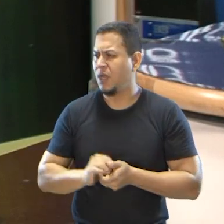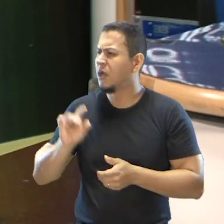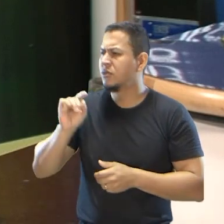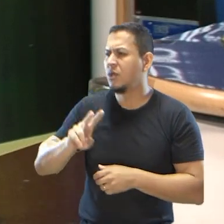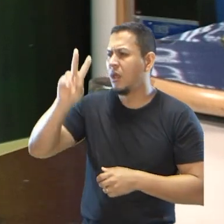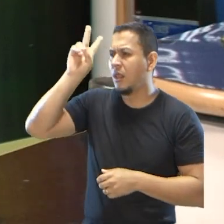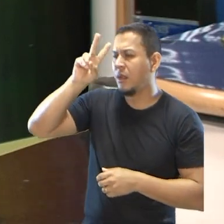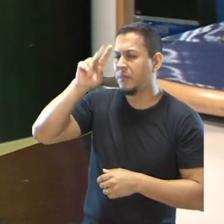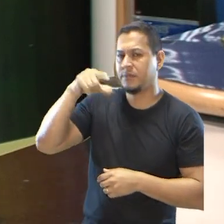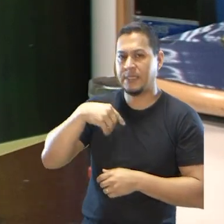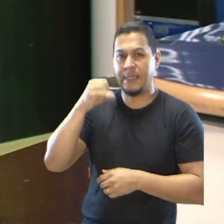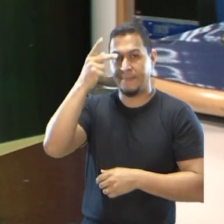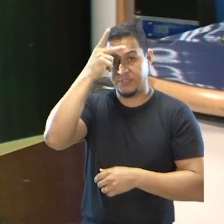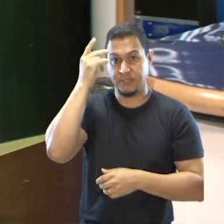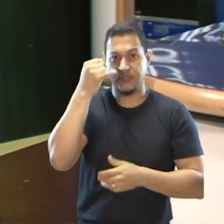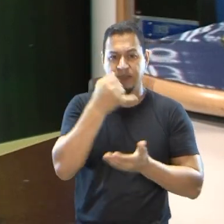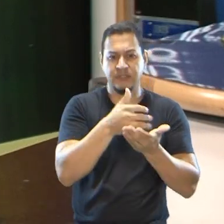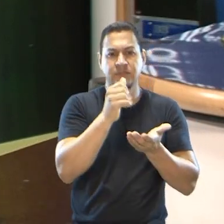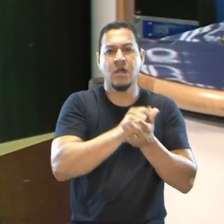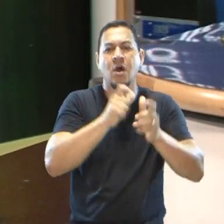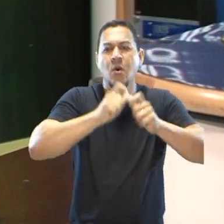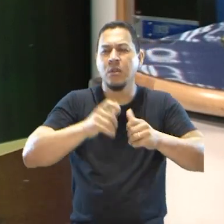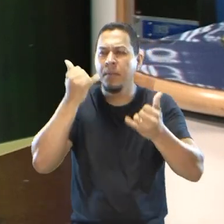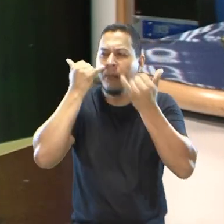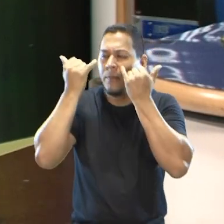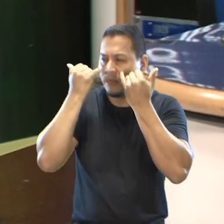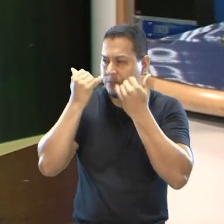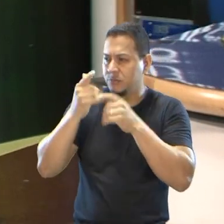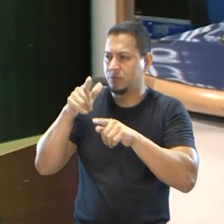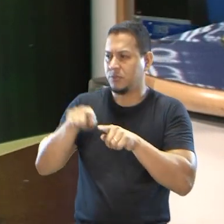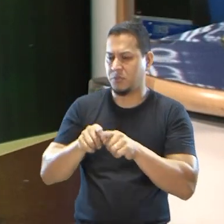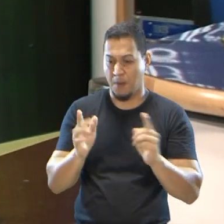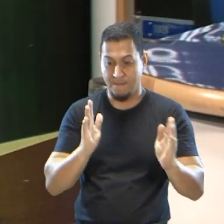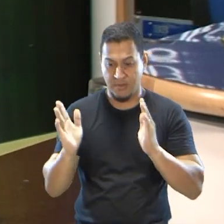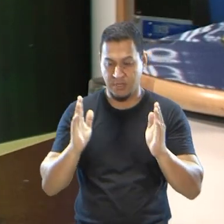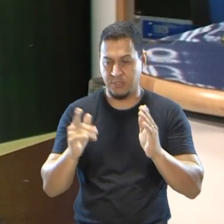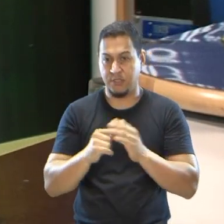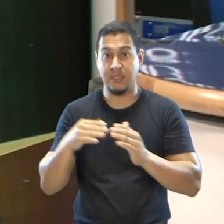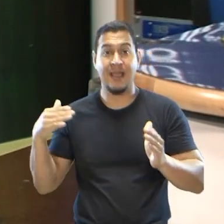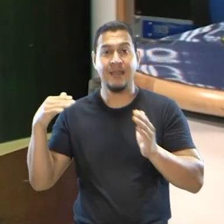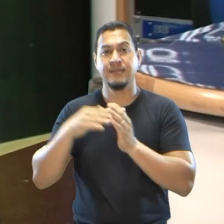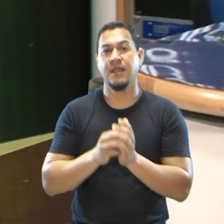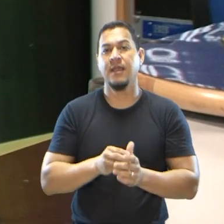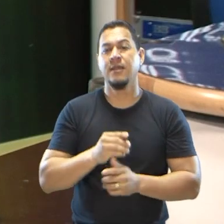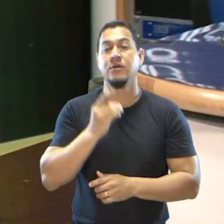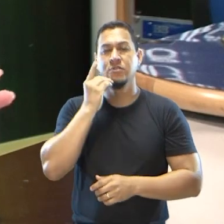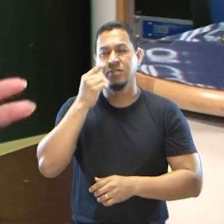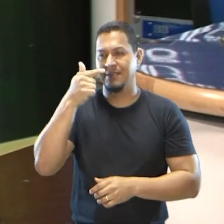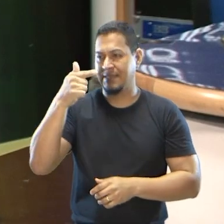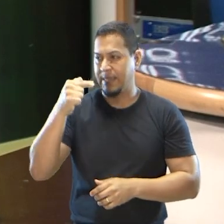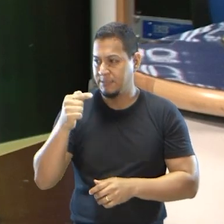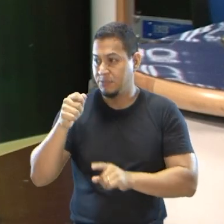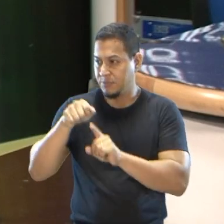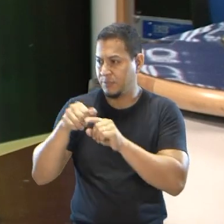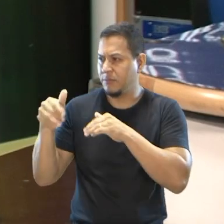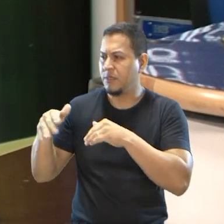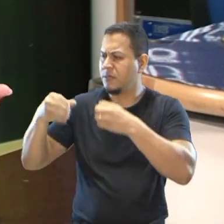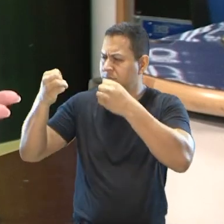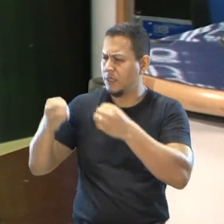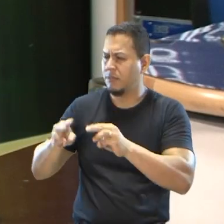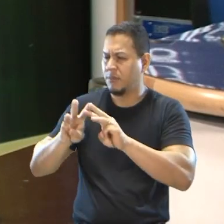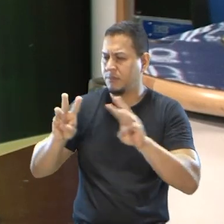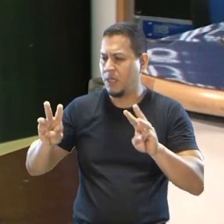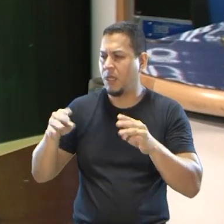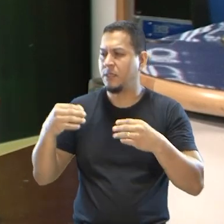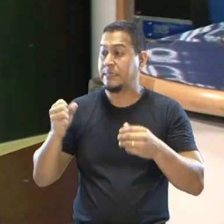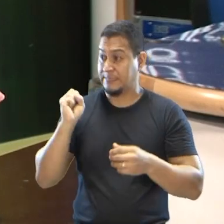Lorena, relembra para gente quem quiser se inscrever, onde busca informação. O período de inscrição vai até 7 de setembro. Isso. Mas fala sobre o